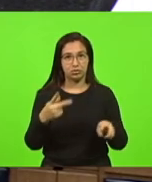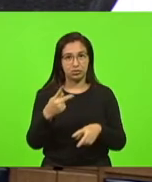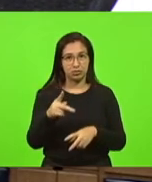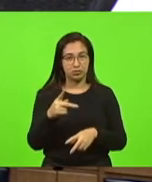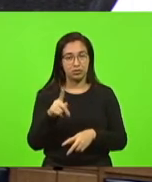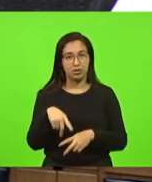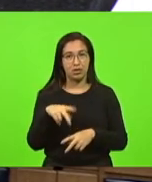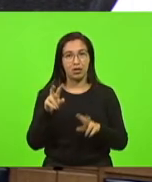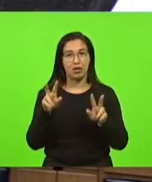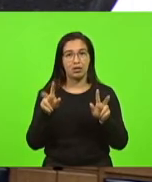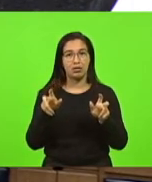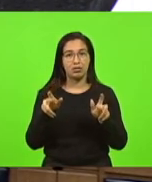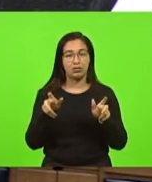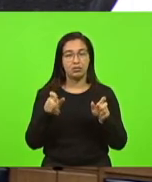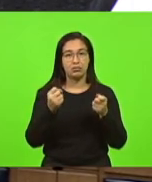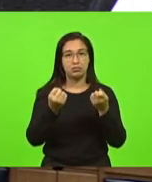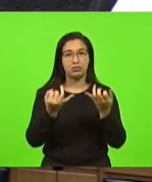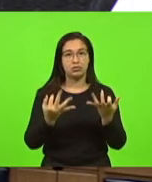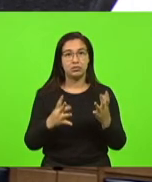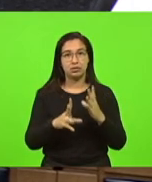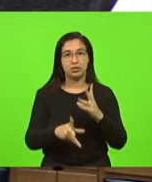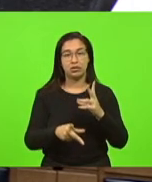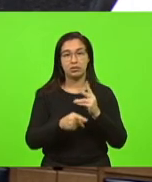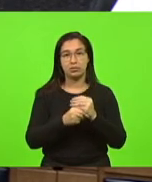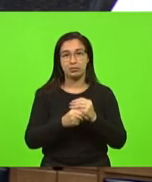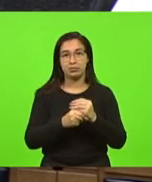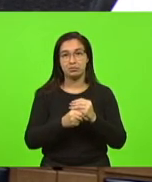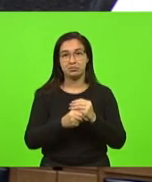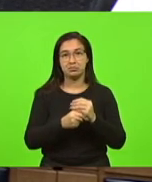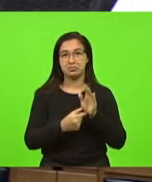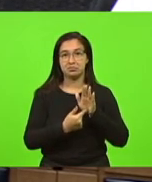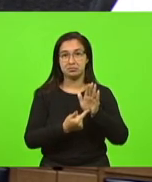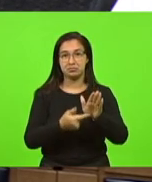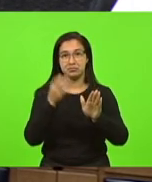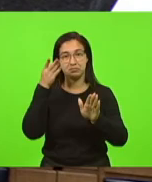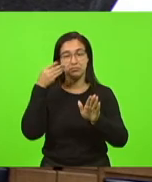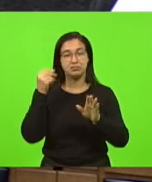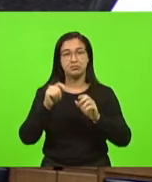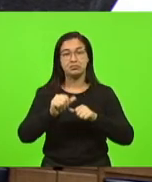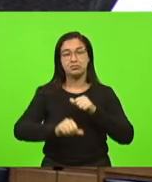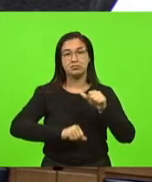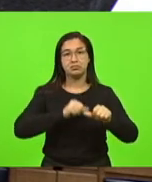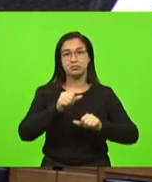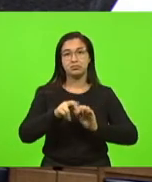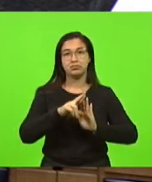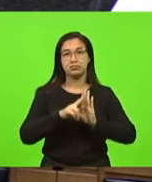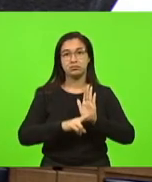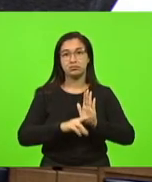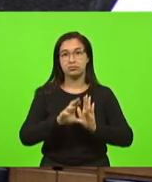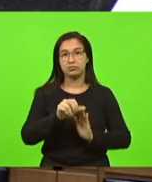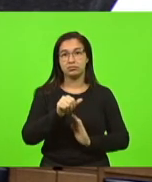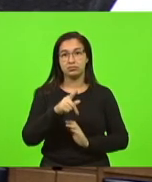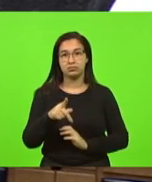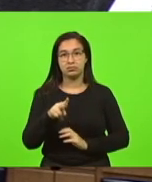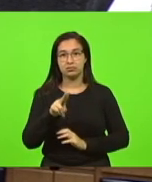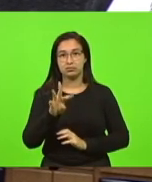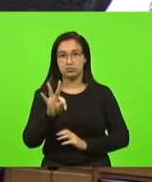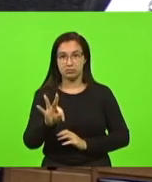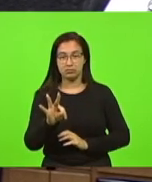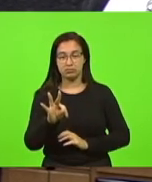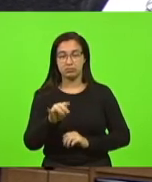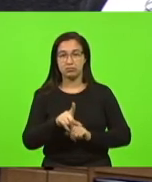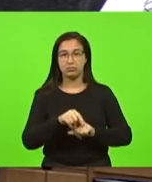Trata-se da emenda apresentada por ela, modificando a redação do caput do artigo 75 do